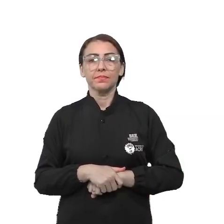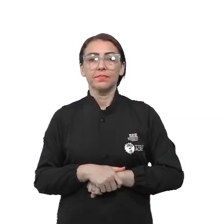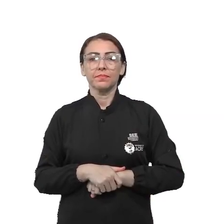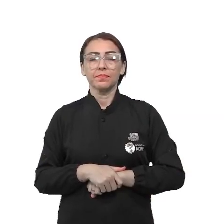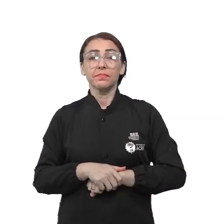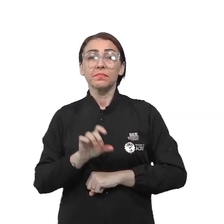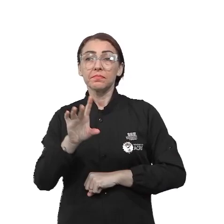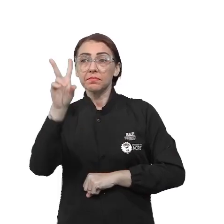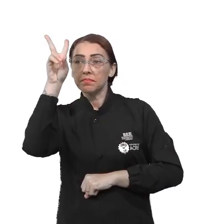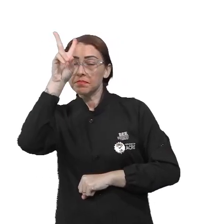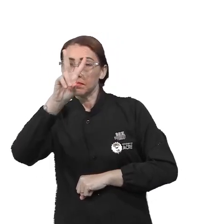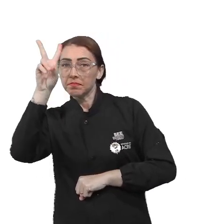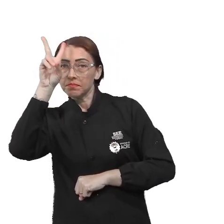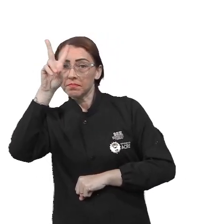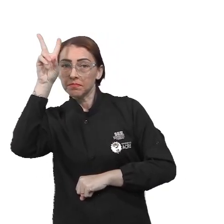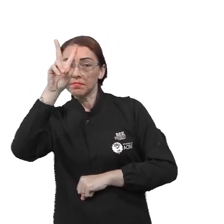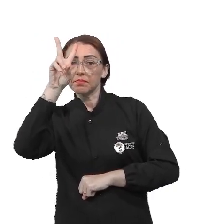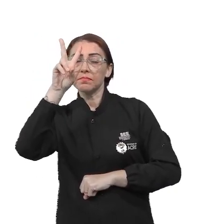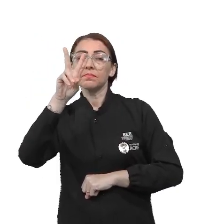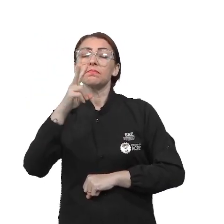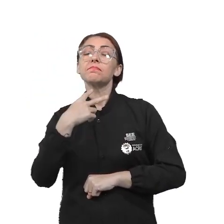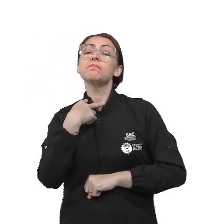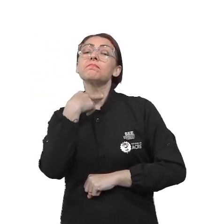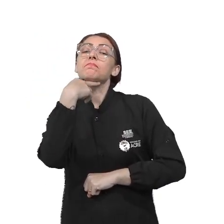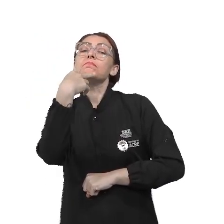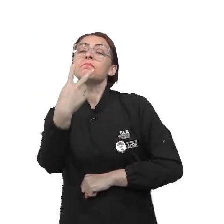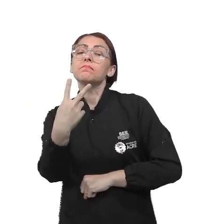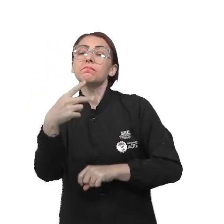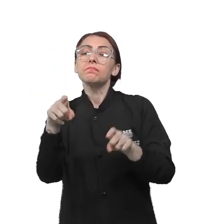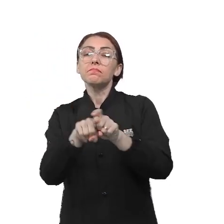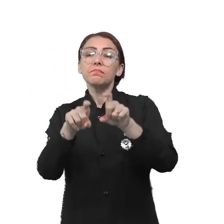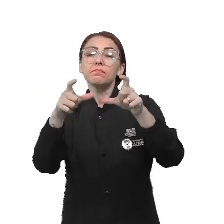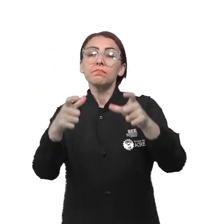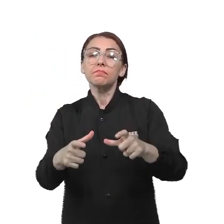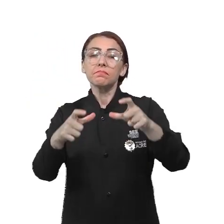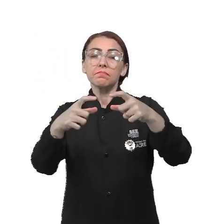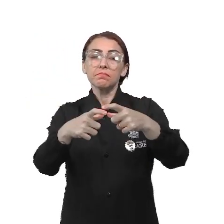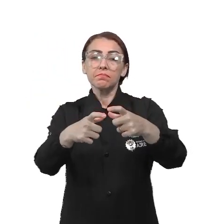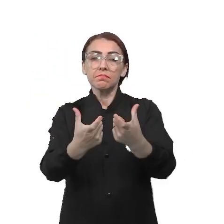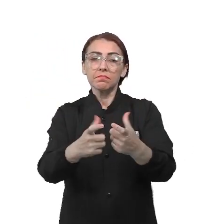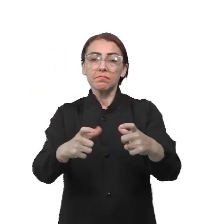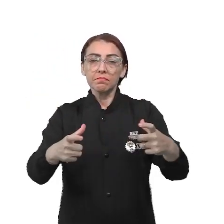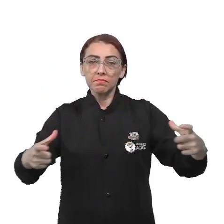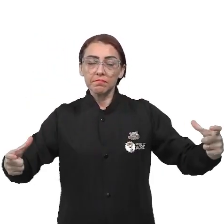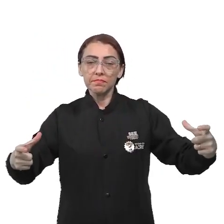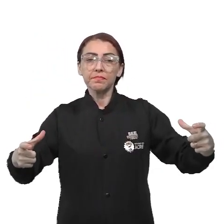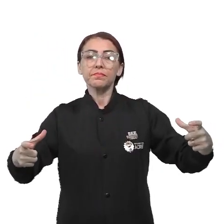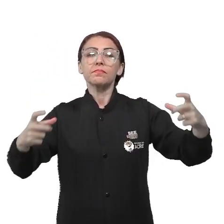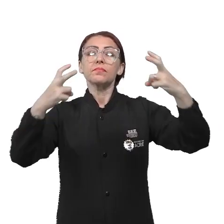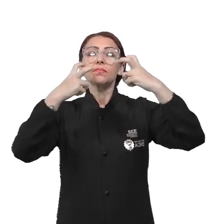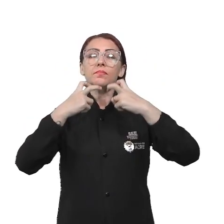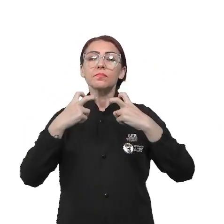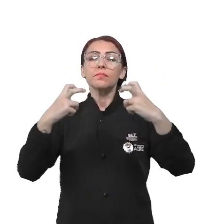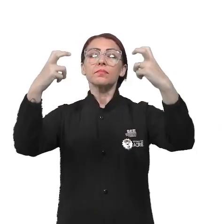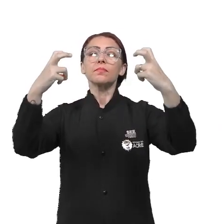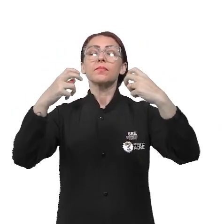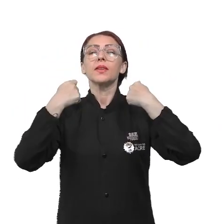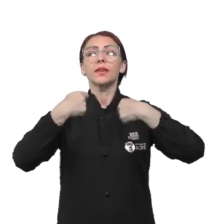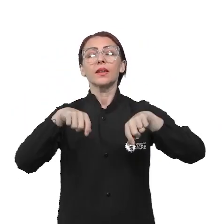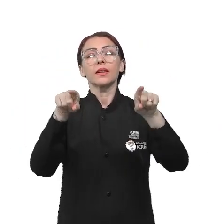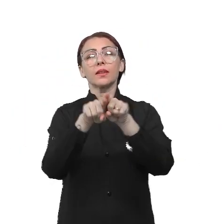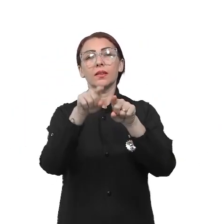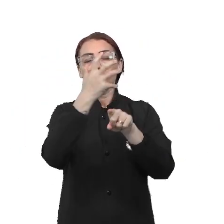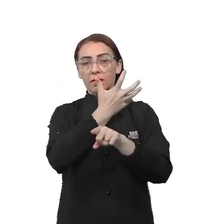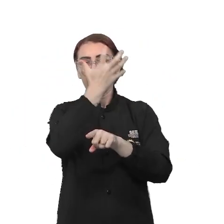Só relembrando aqui essa questão da amplificação da voz também. Como o espaço era grande, né, necessitava também dessa máscara